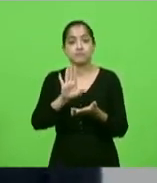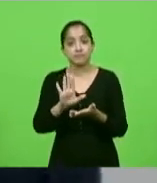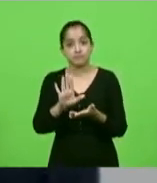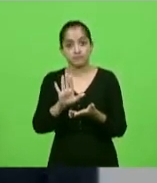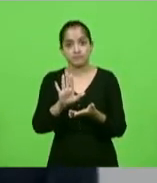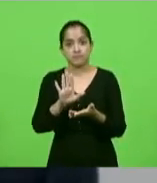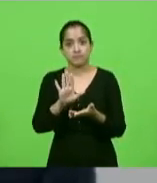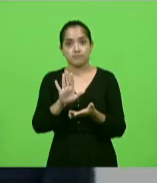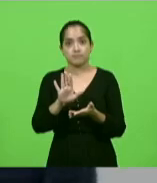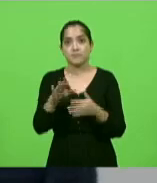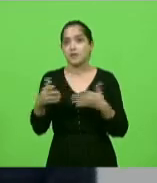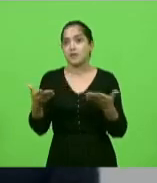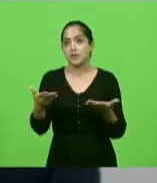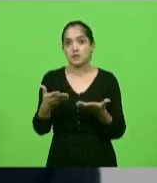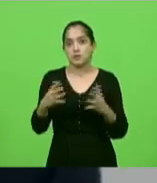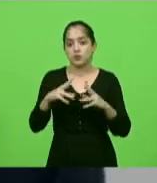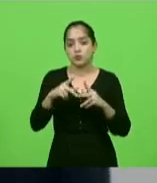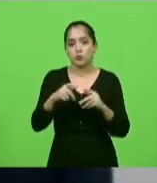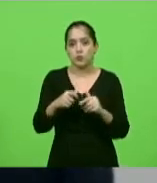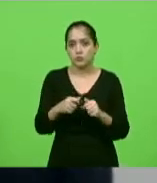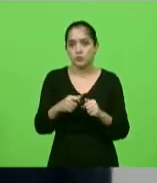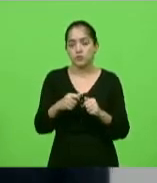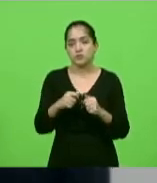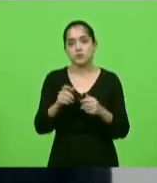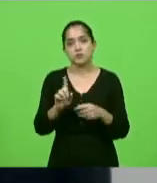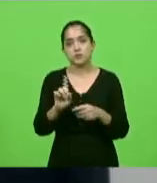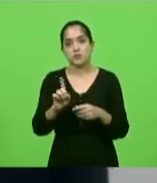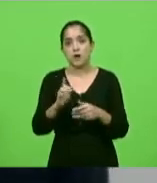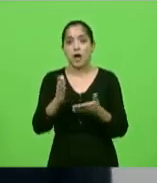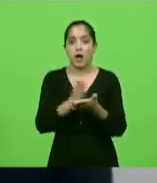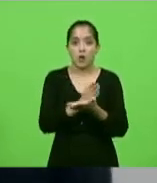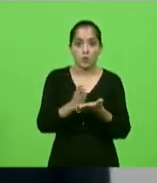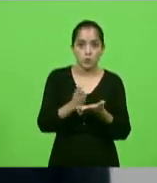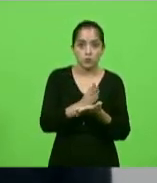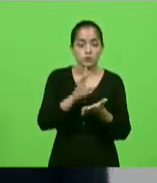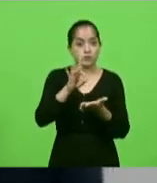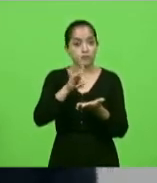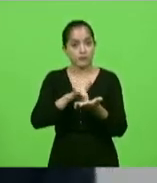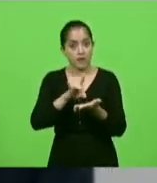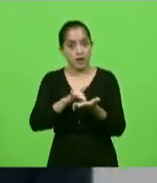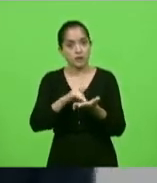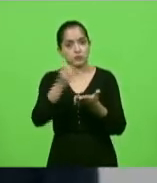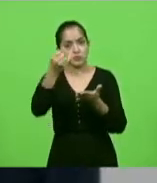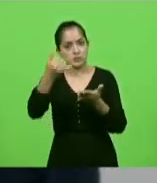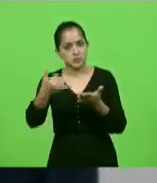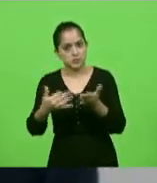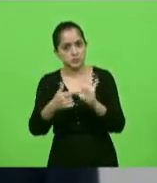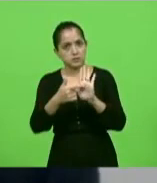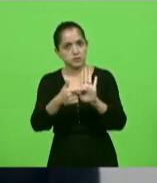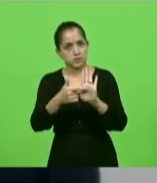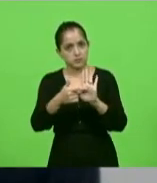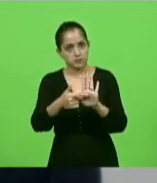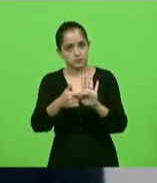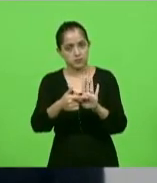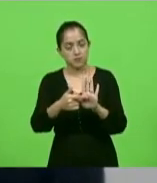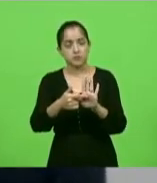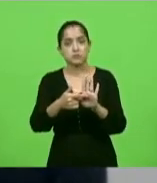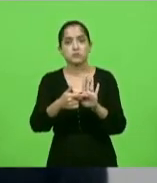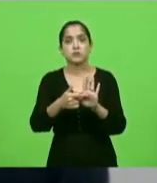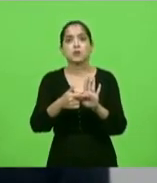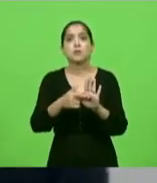Mas não é assim em toda a sua formação, pois alguns fatos descritos nos permitem, através de